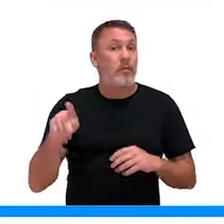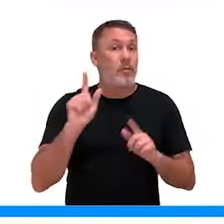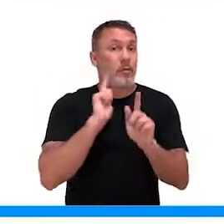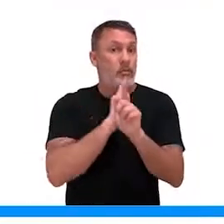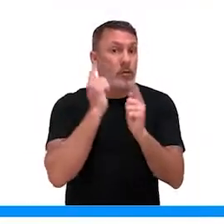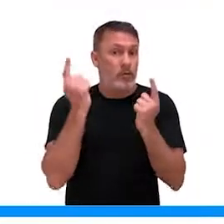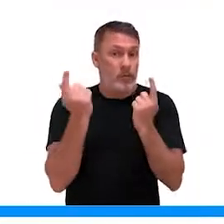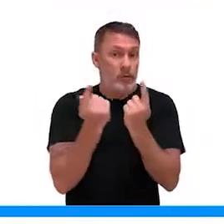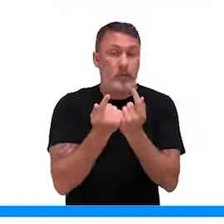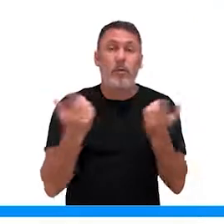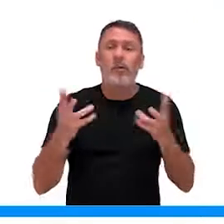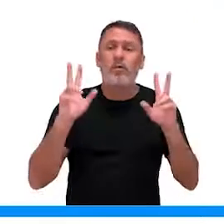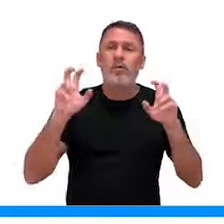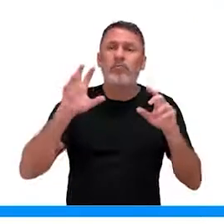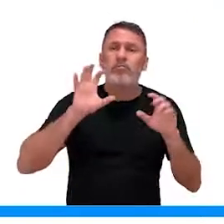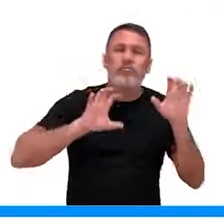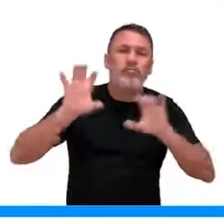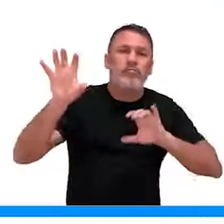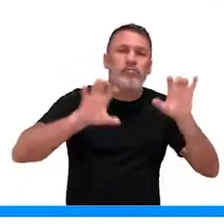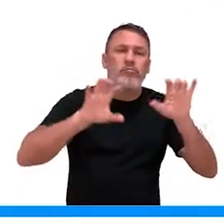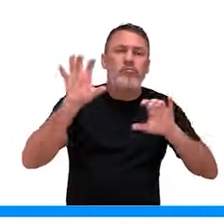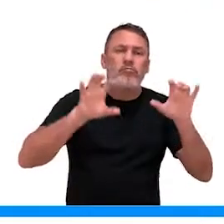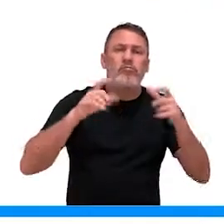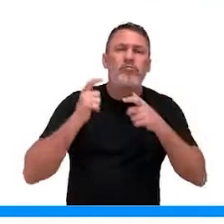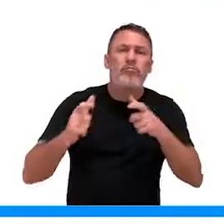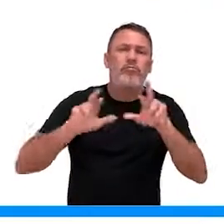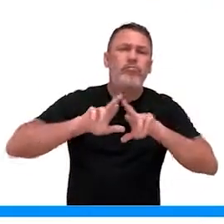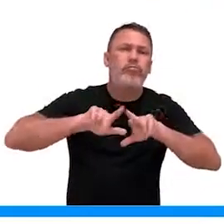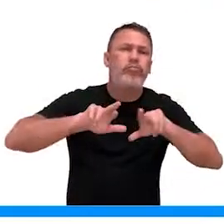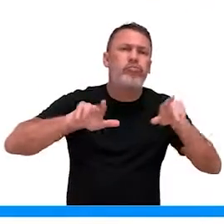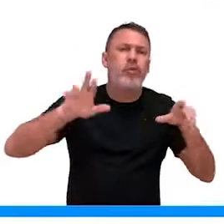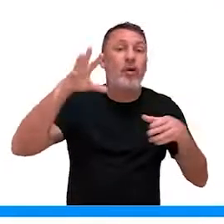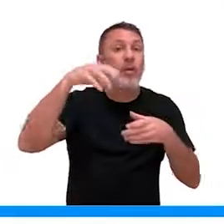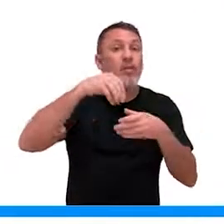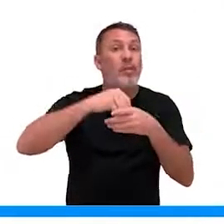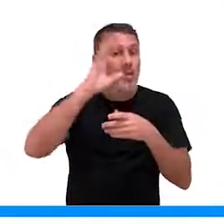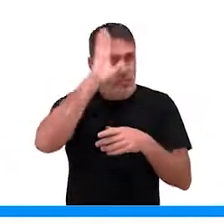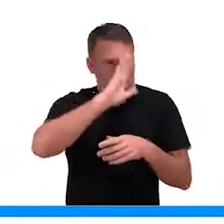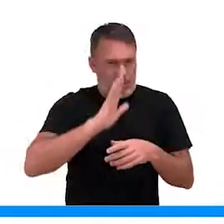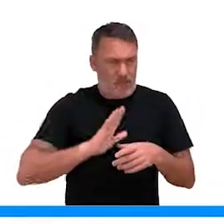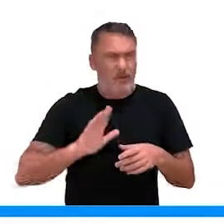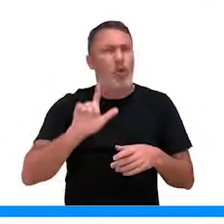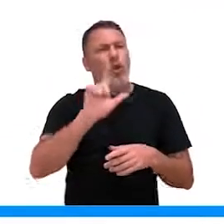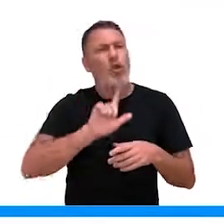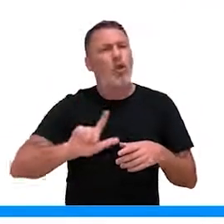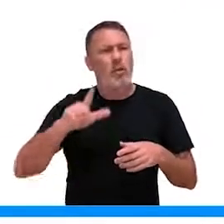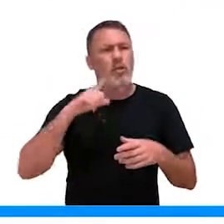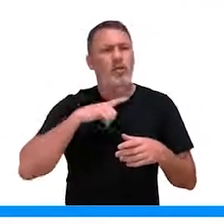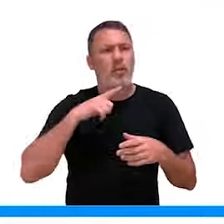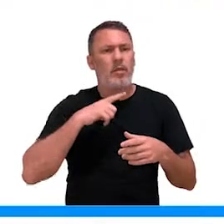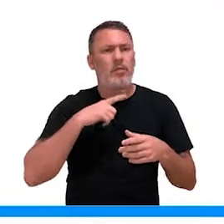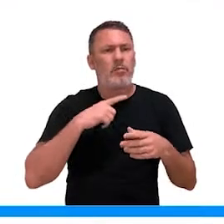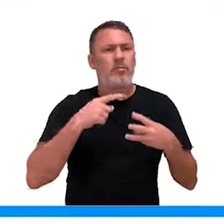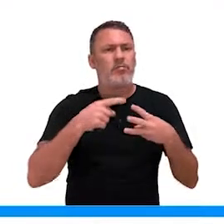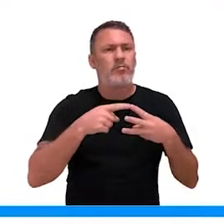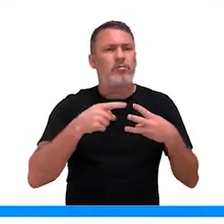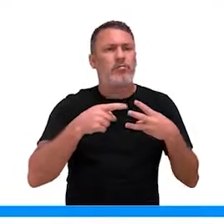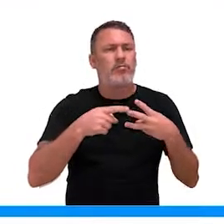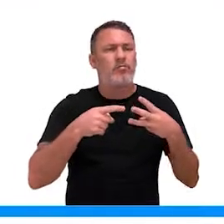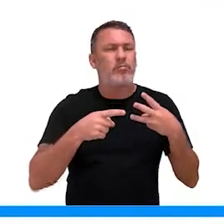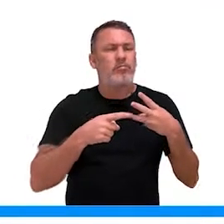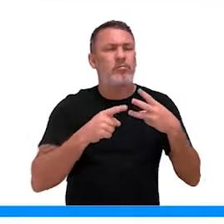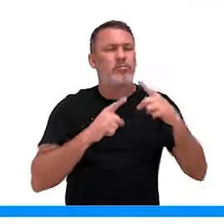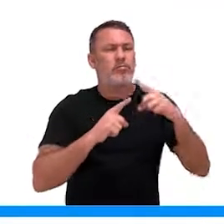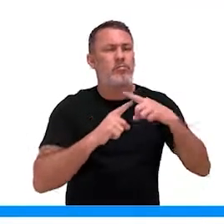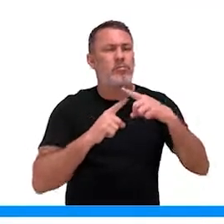as regionalizações do território brasileiro. Claro que falaremos aqui sobre 3 tipos, os